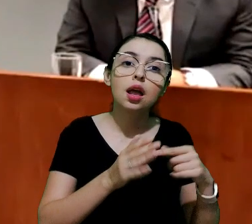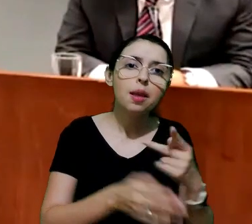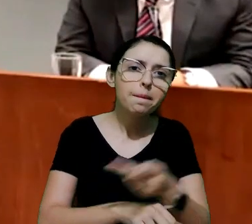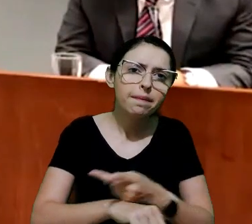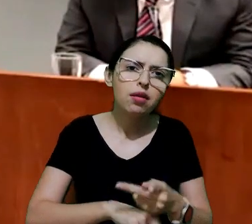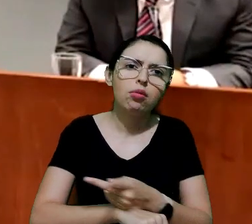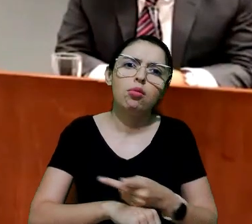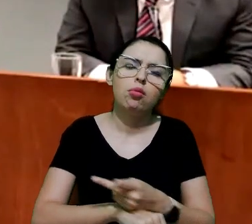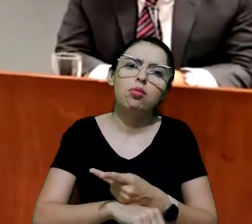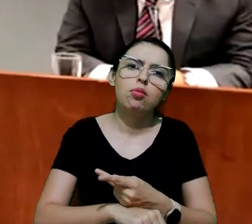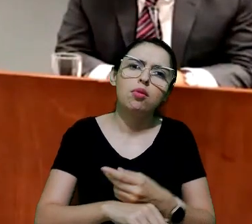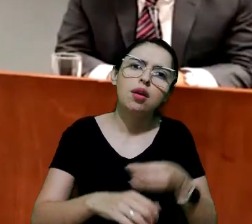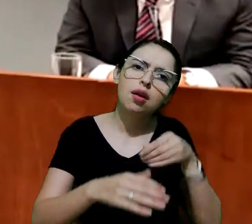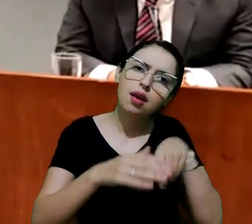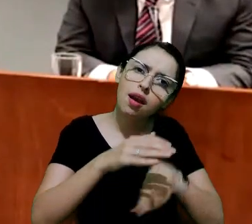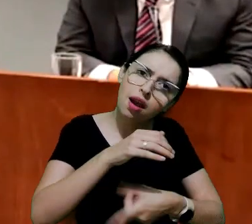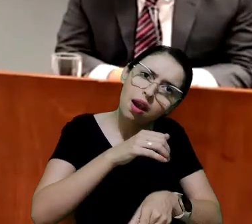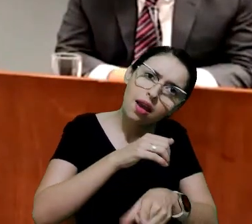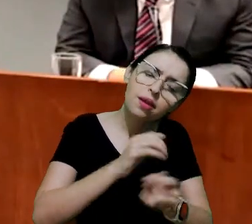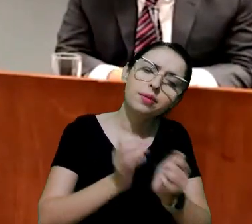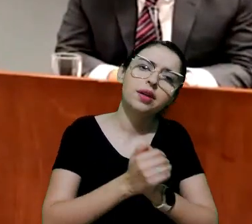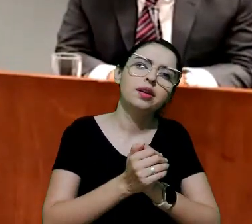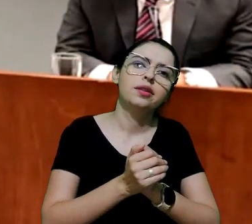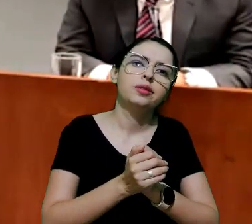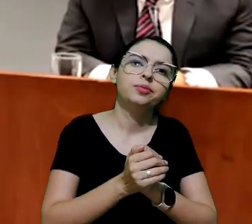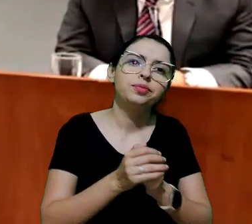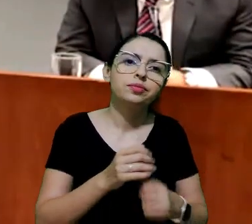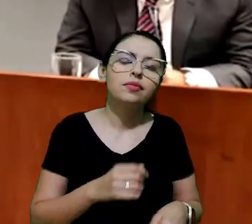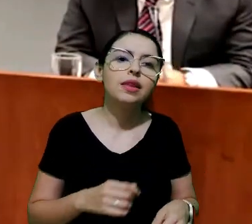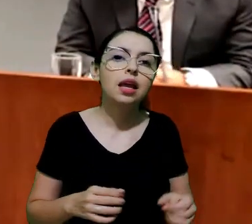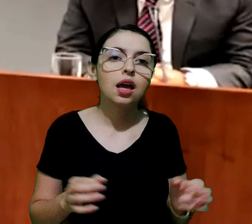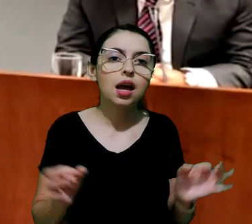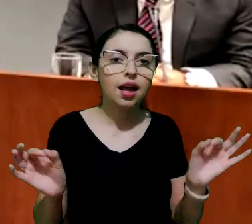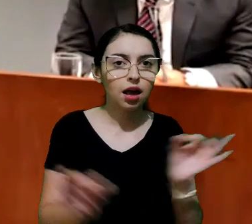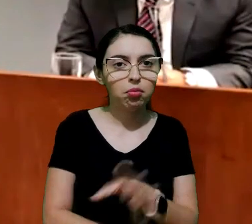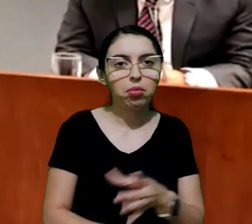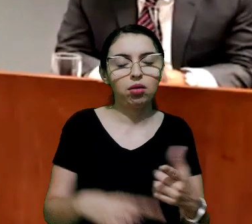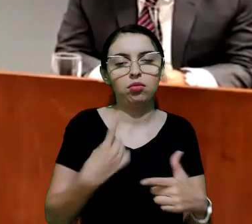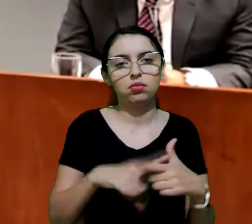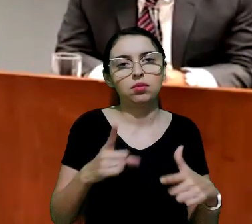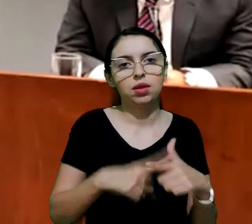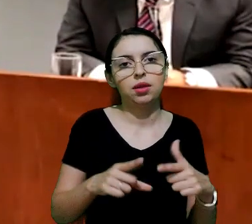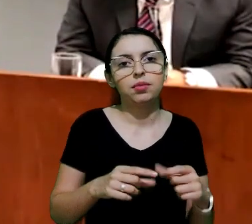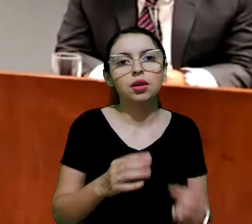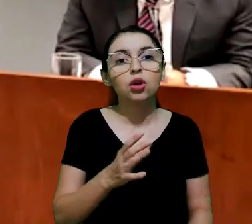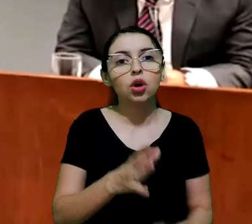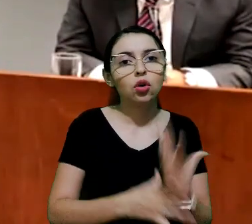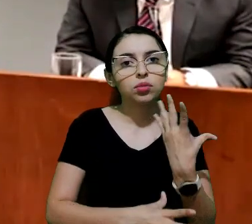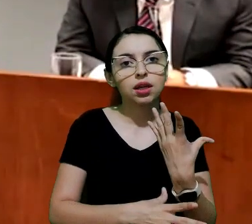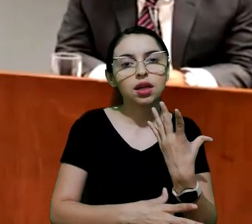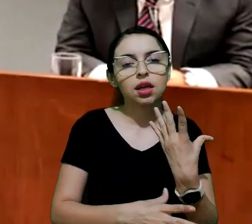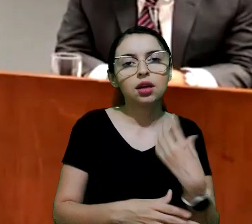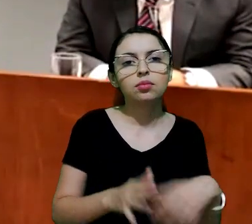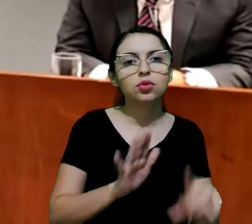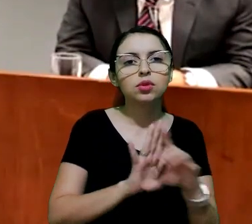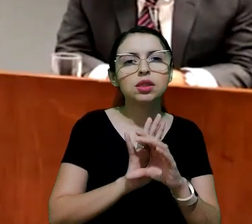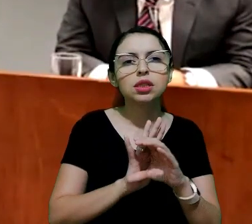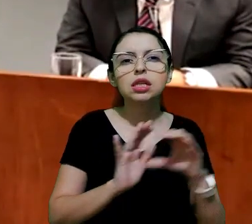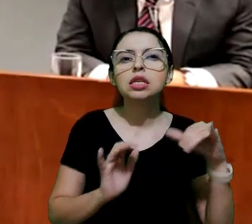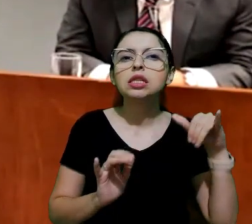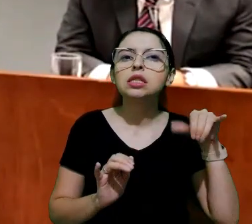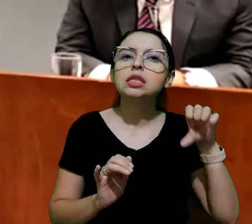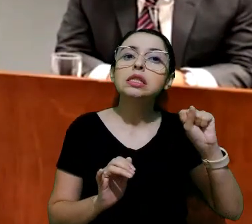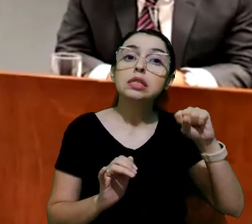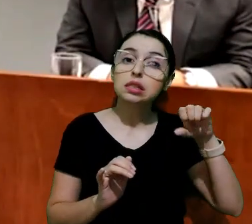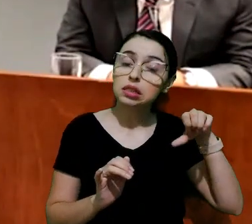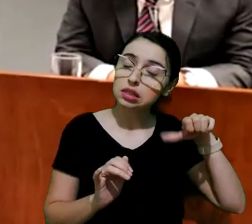que está a seiva que resolve tudo mais. Então, quando nós criamos um sistema de direito de locações, um sistema